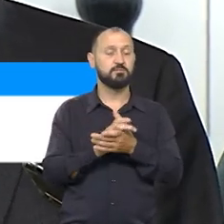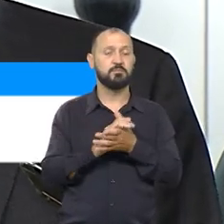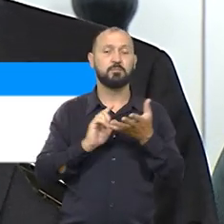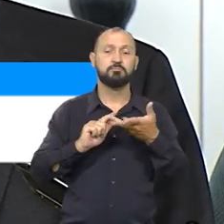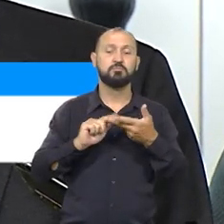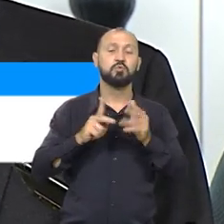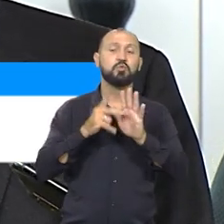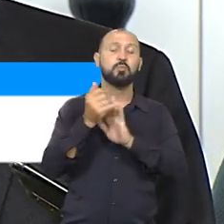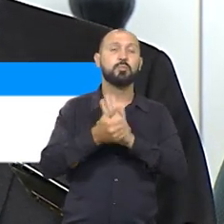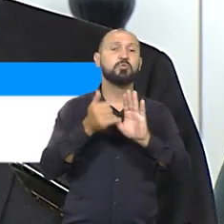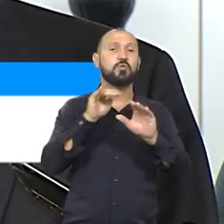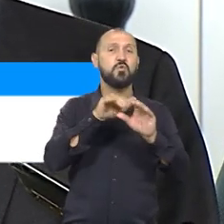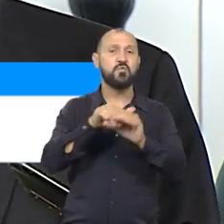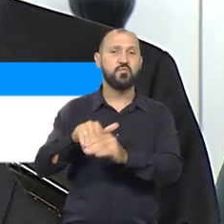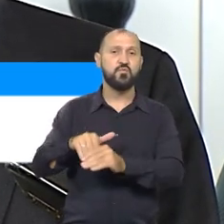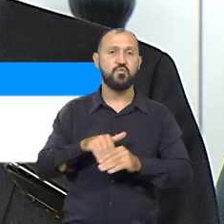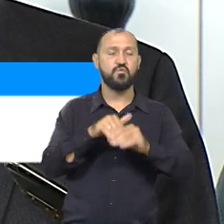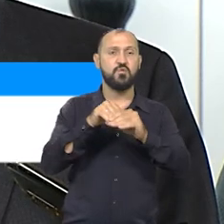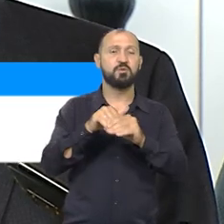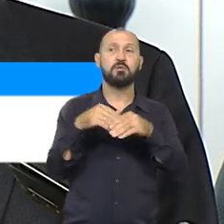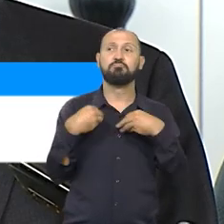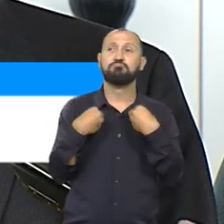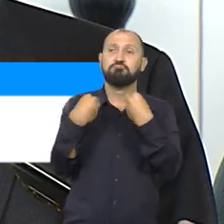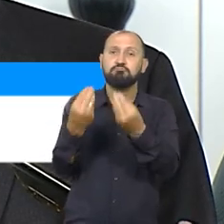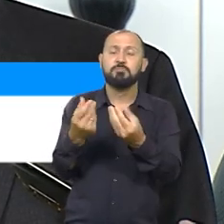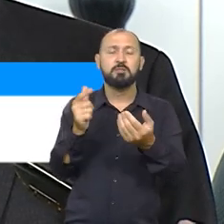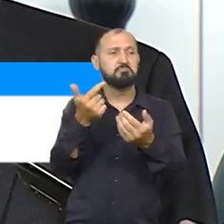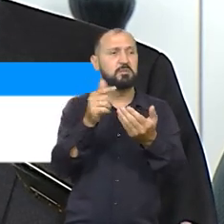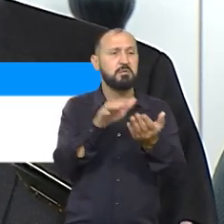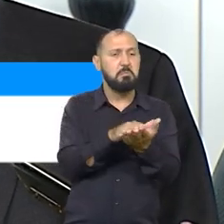encerramento todos os projetos votados